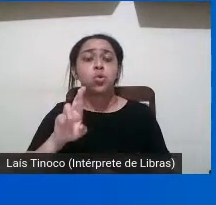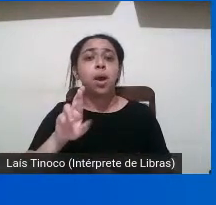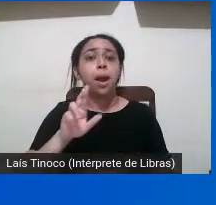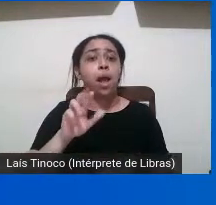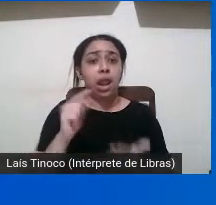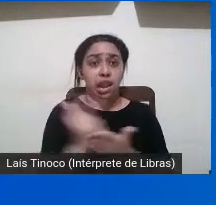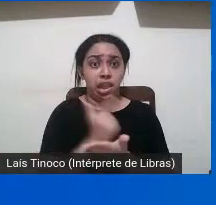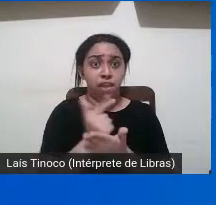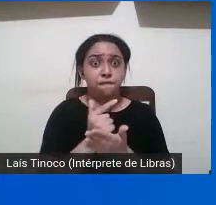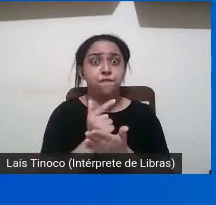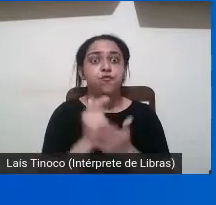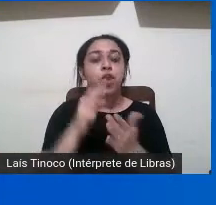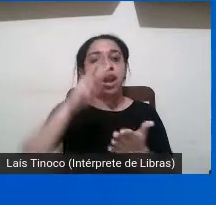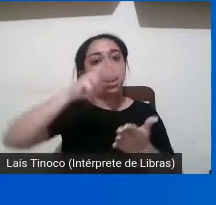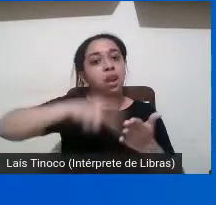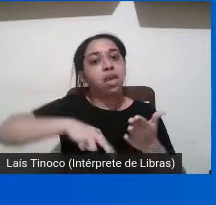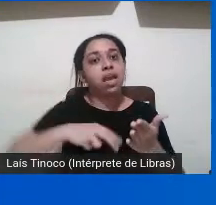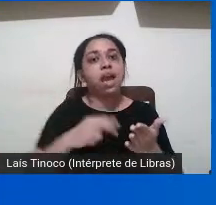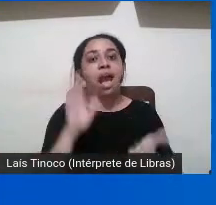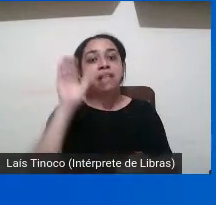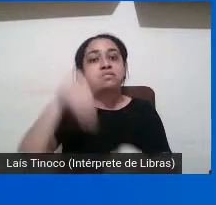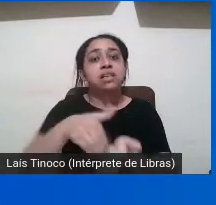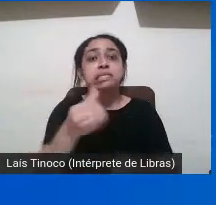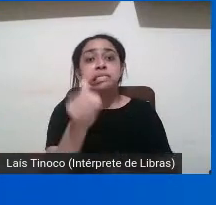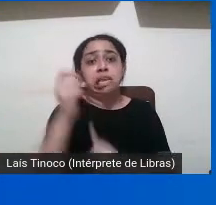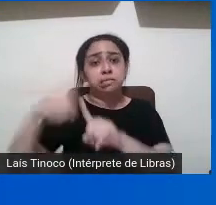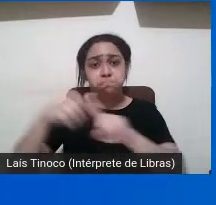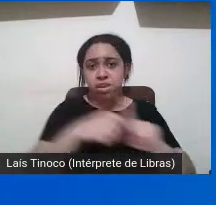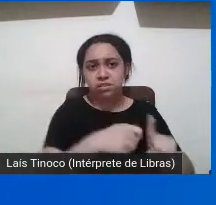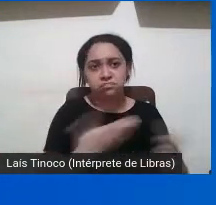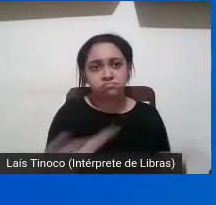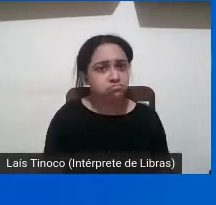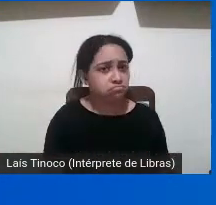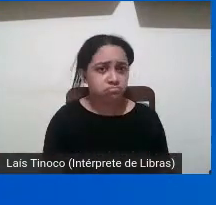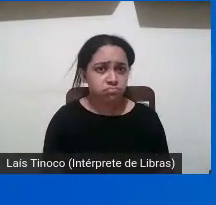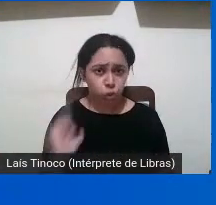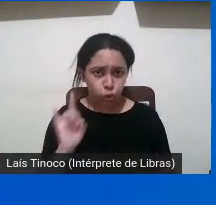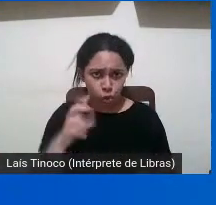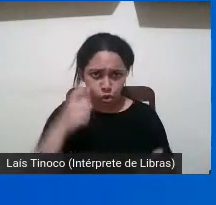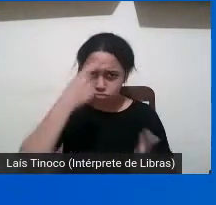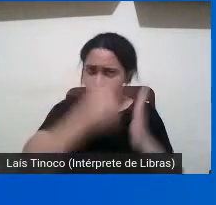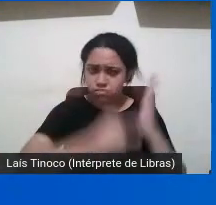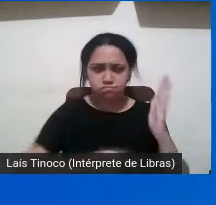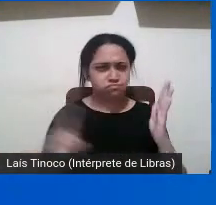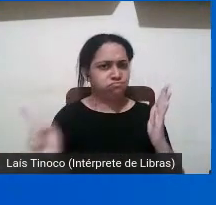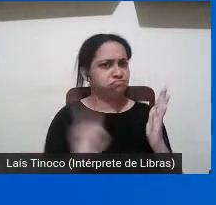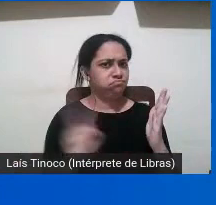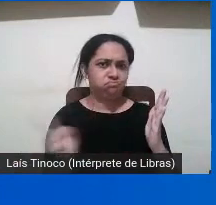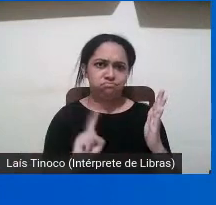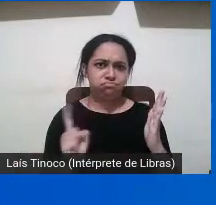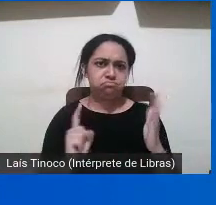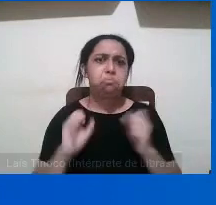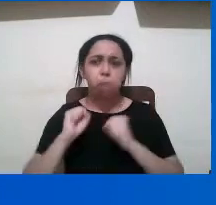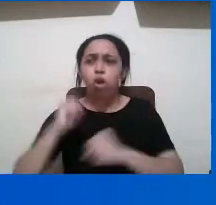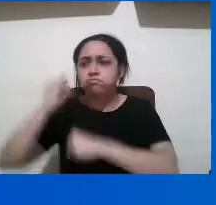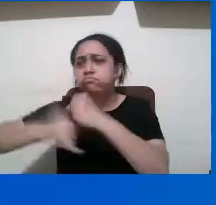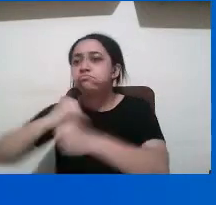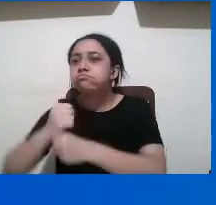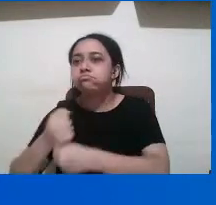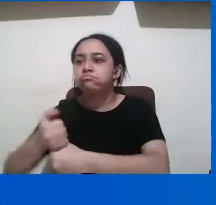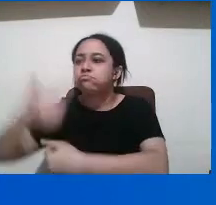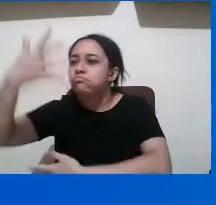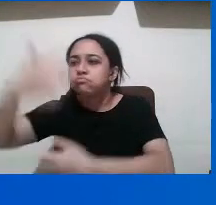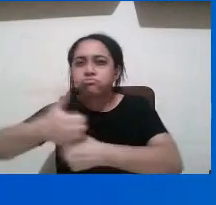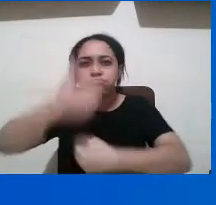leem quantidades enormes de texto na internet e não nem só texto a gente pode pensar que leia um conjunto de produtos